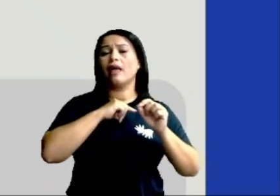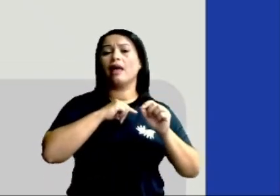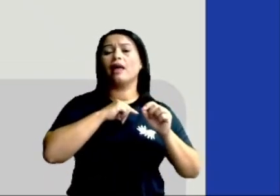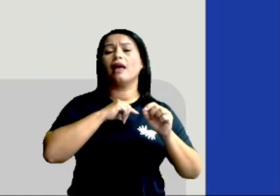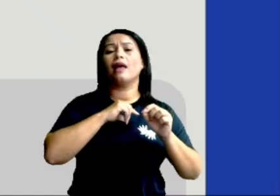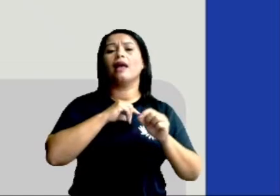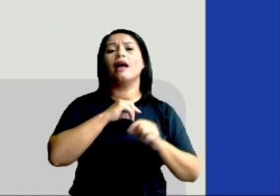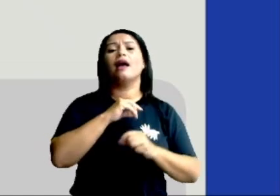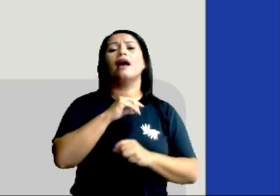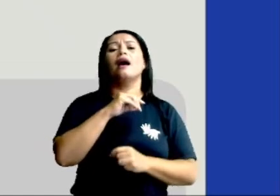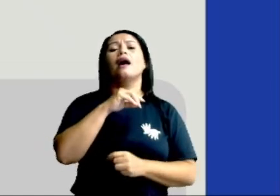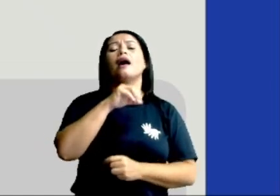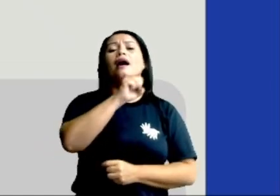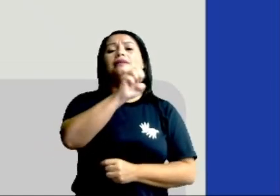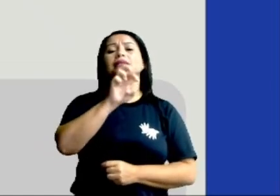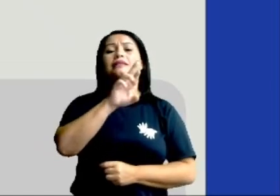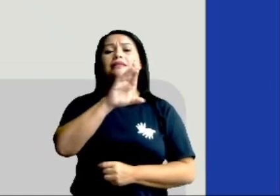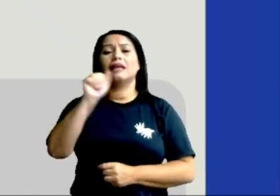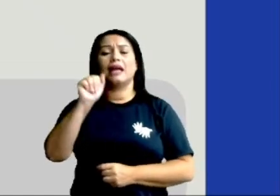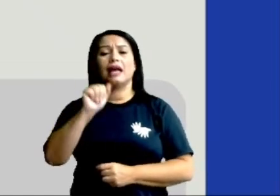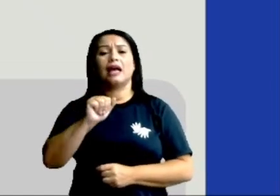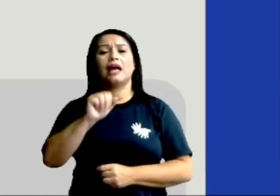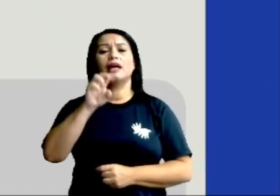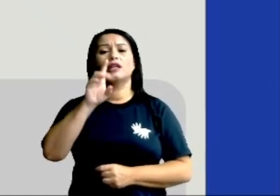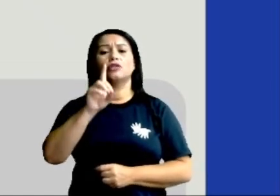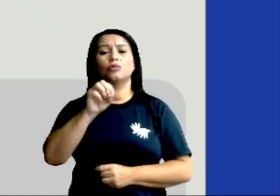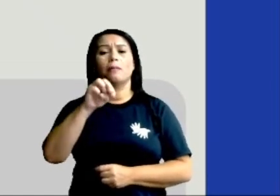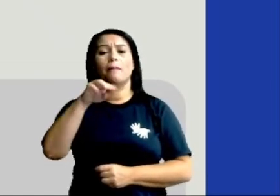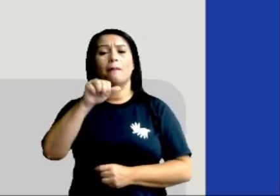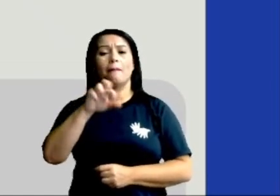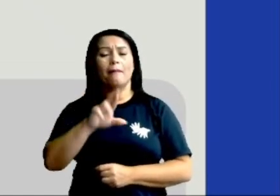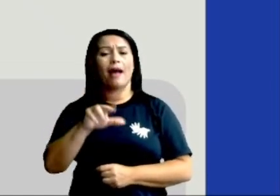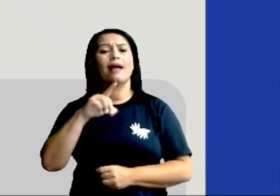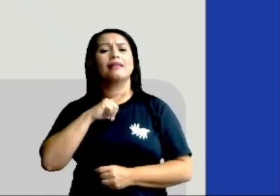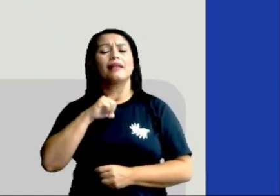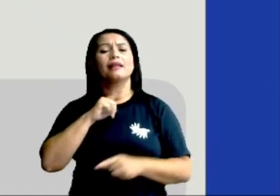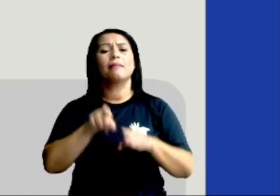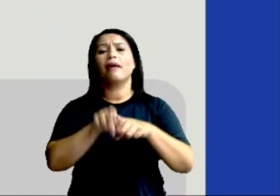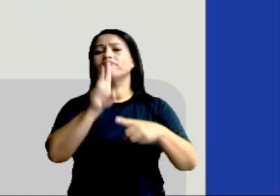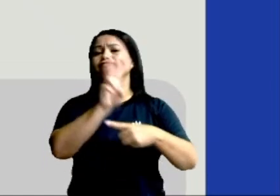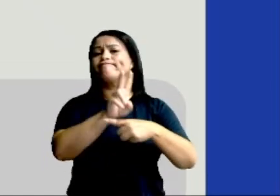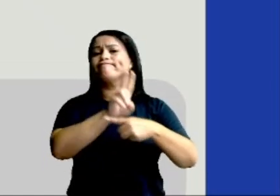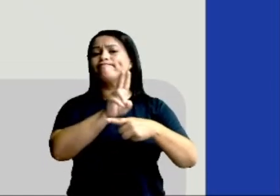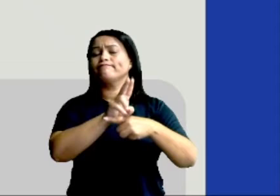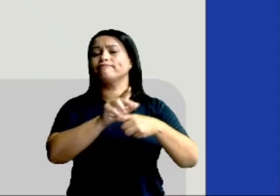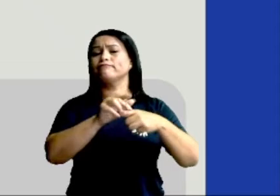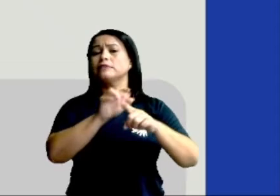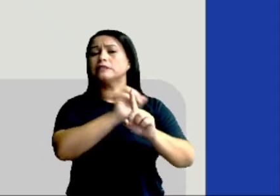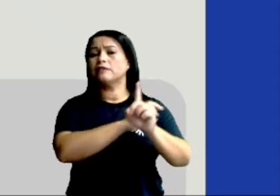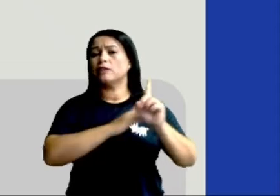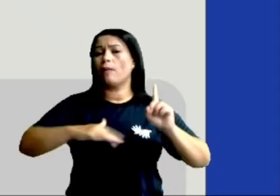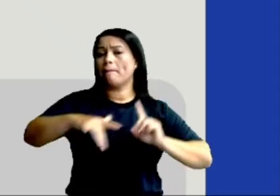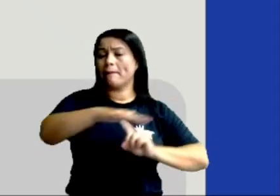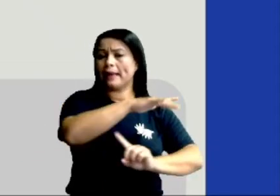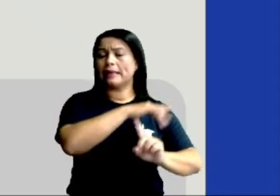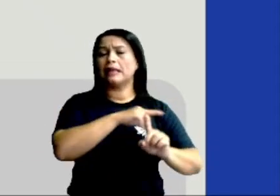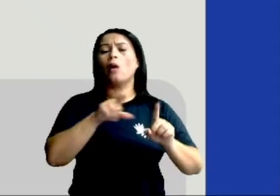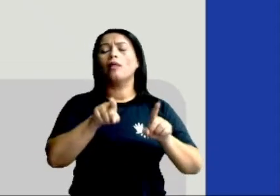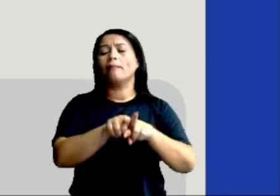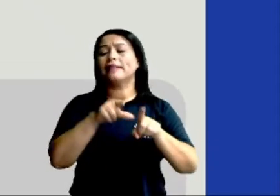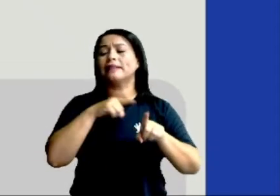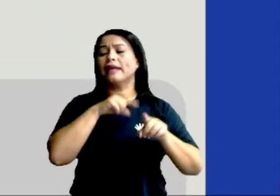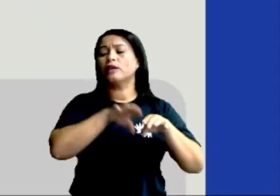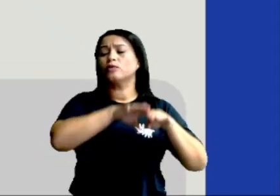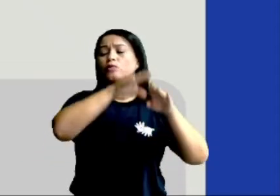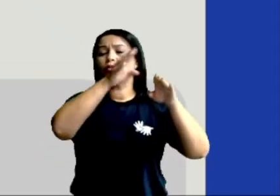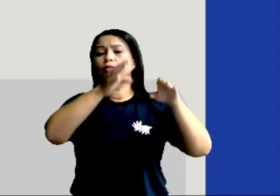Mantiqueira, graças à criação de reservas de preservação ambiental. Já o Cerrado recobria áreas do